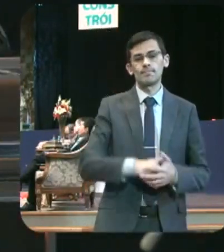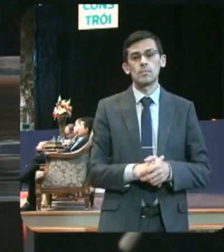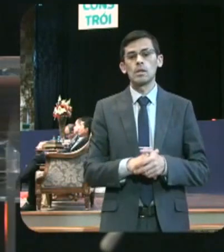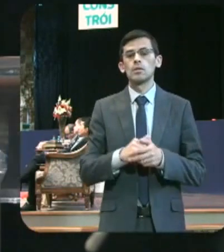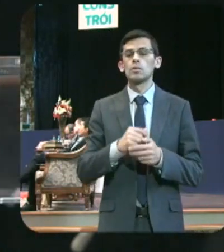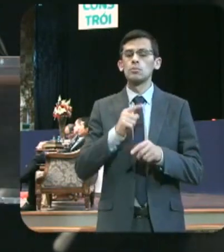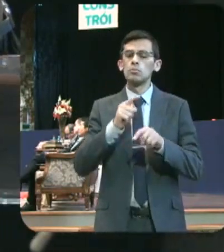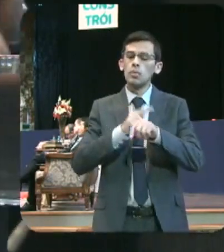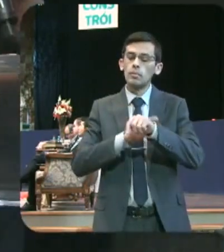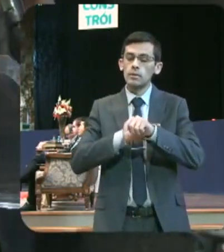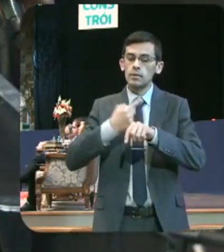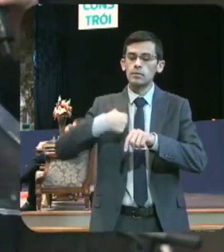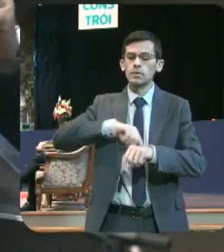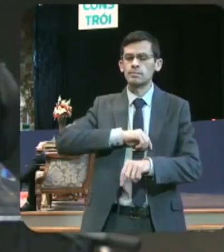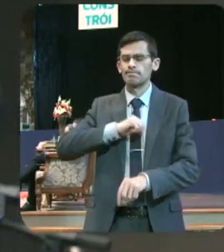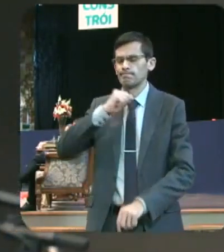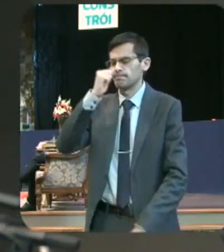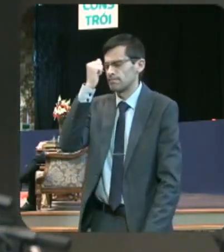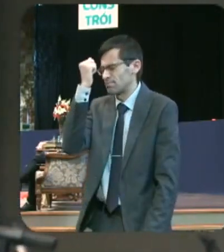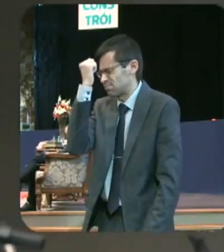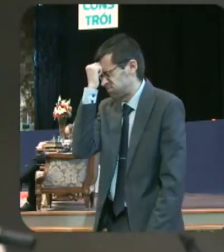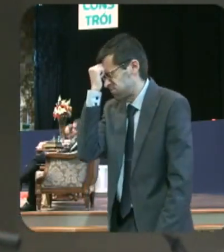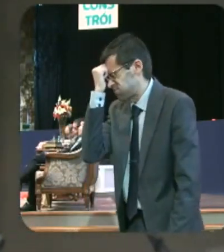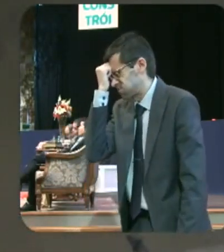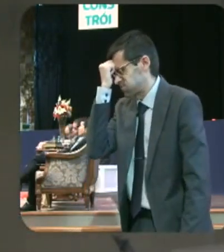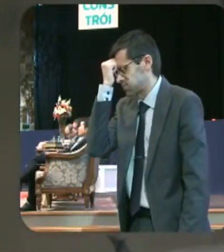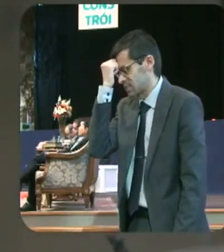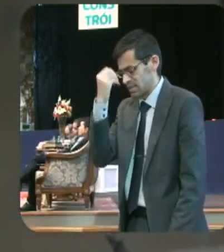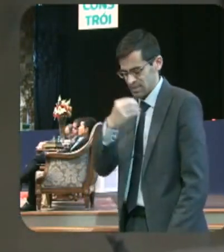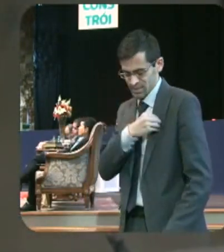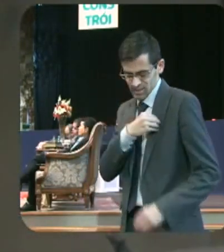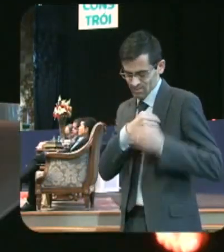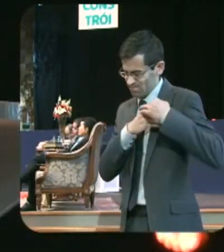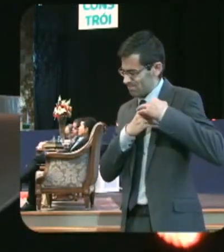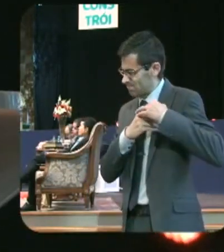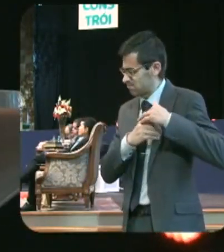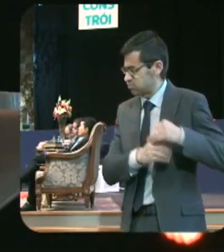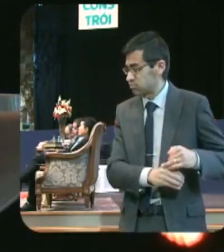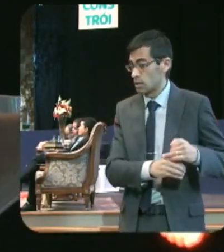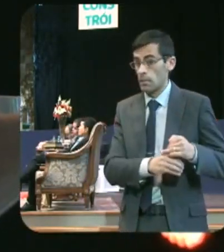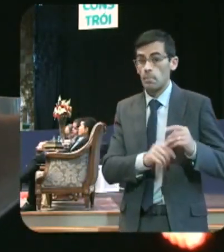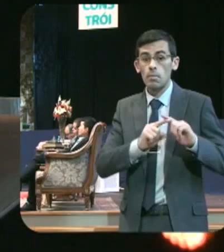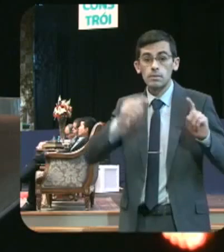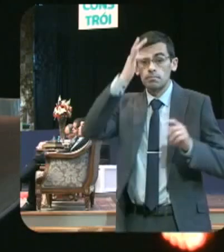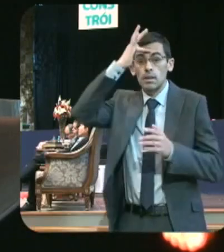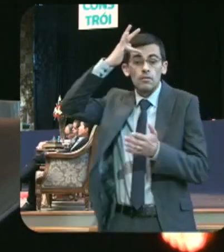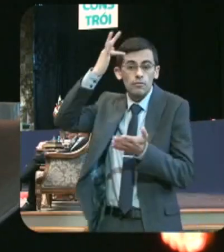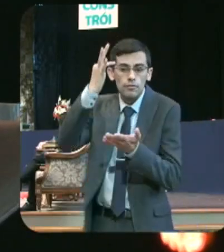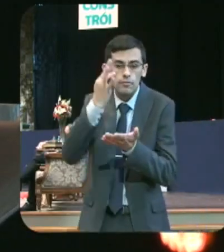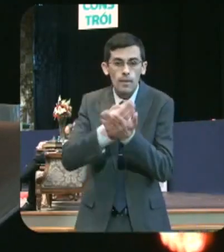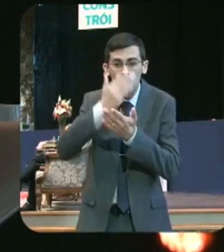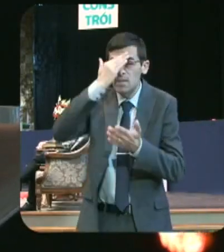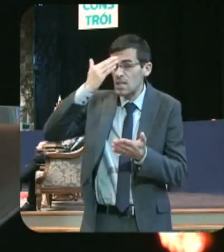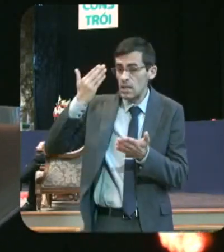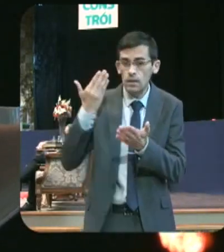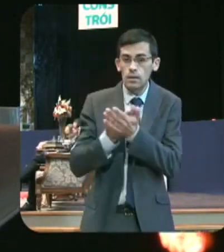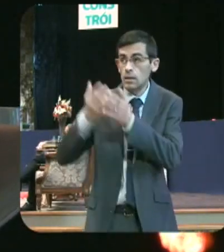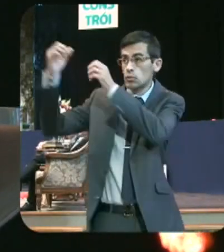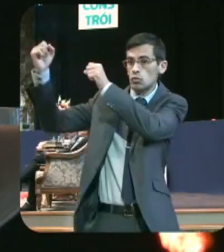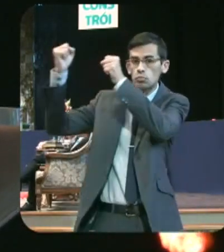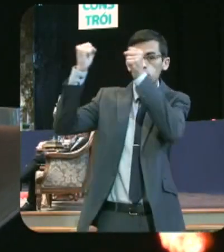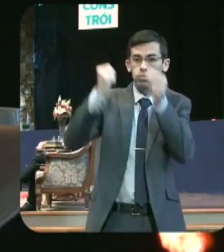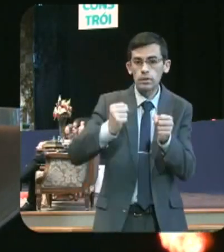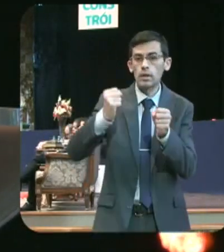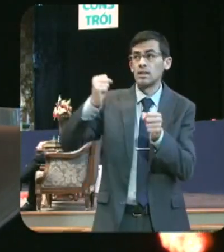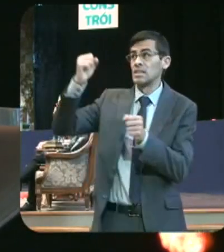a gente se arrepende dos nossos pecados, e pela fé a gente crê no poder